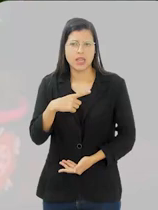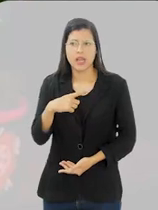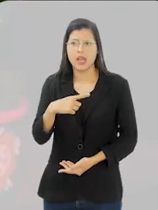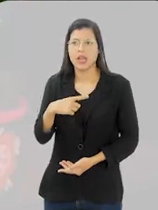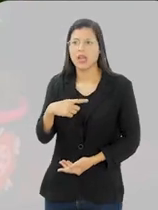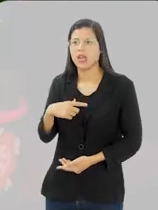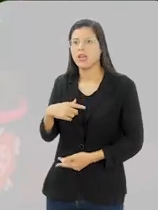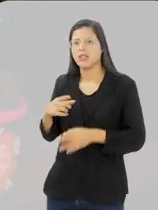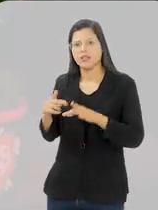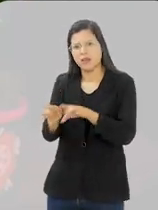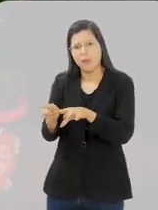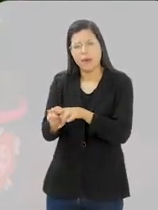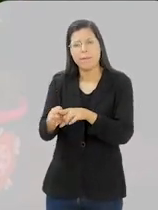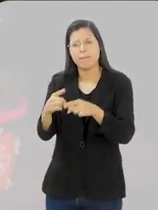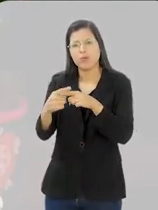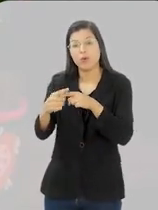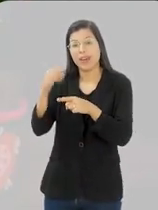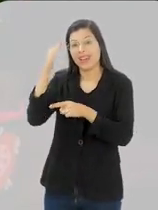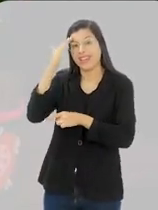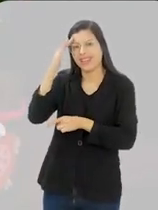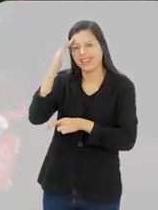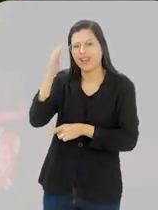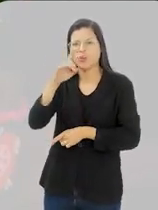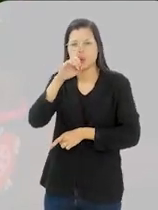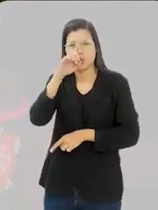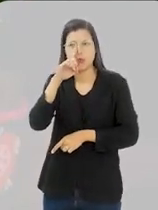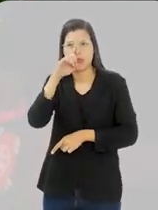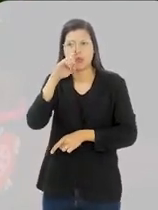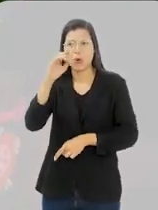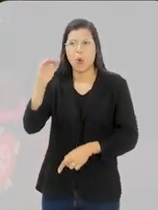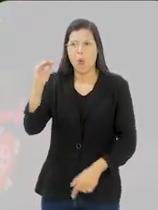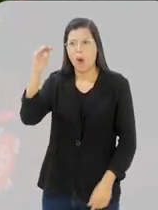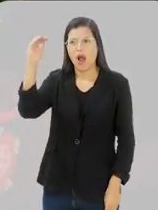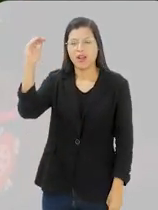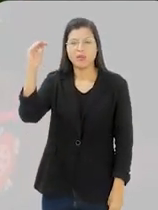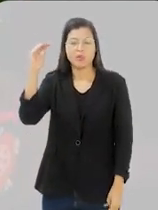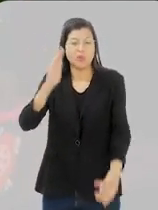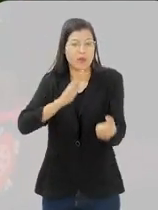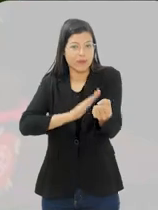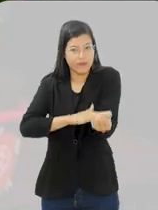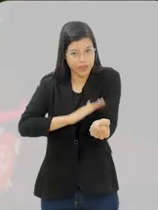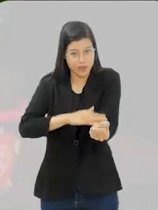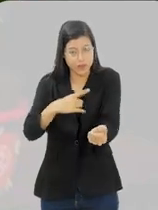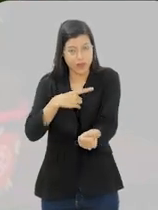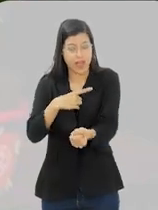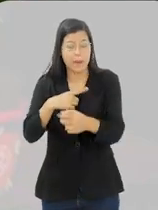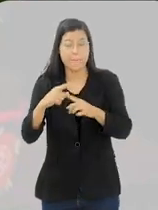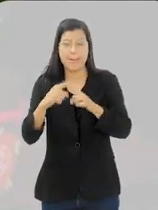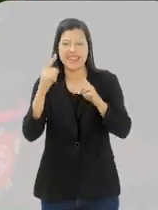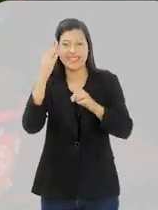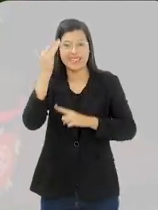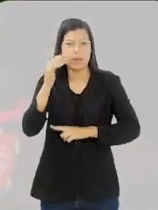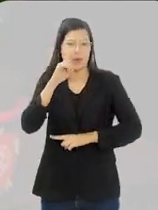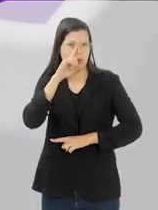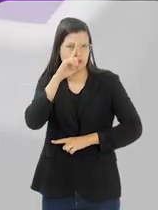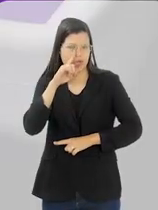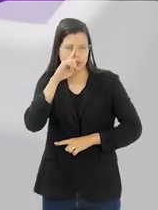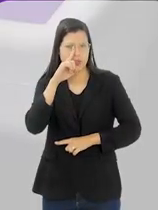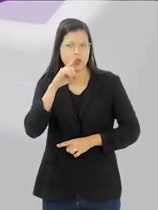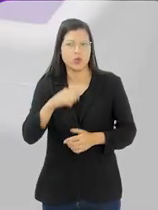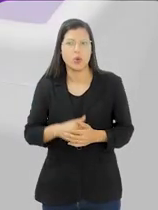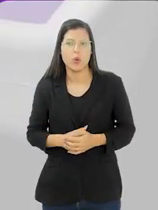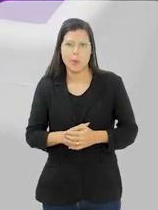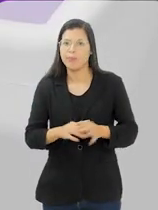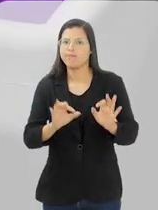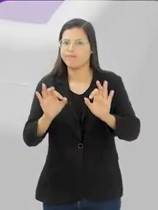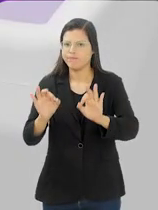toa que porque cassino entende os virtual, você... riscos um pouco, né? O adulto, A criança, embora se vicie, sabe um pouco do risco, né? exatamente,